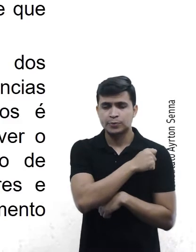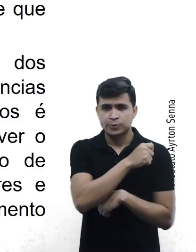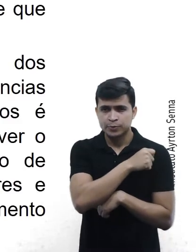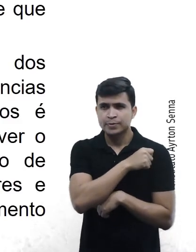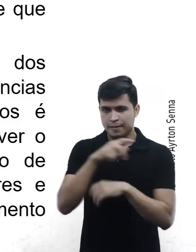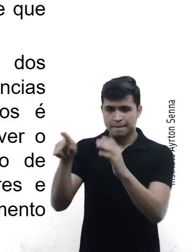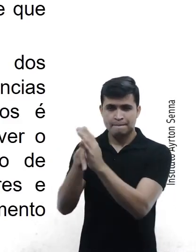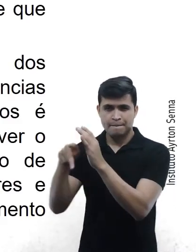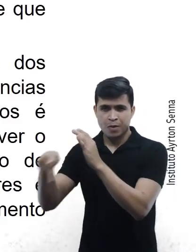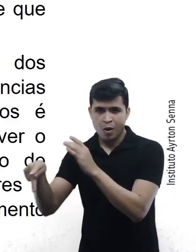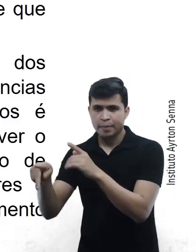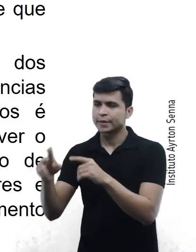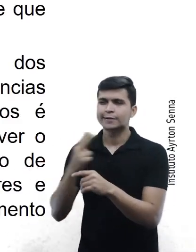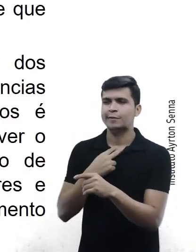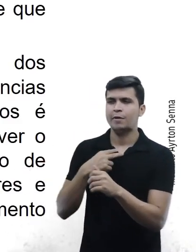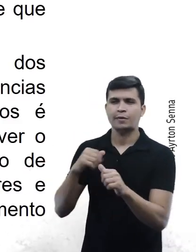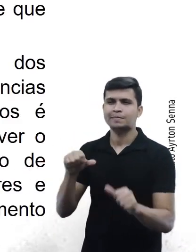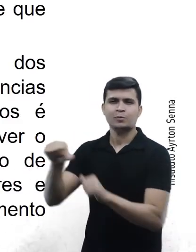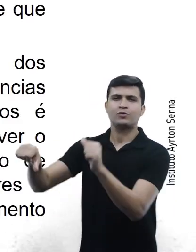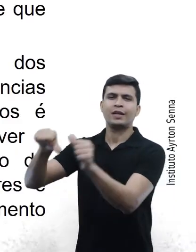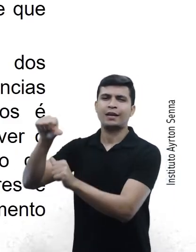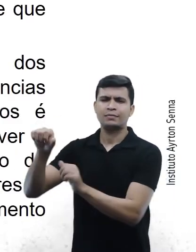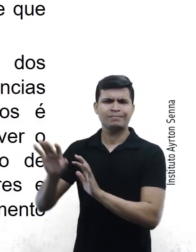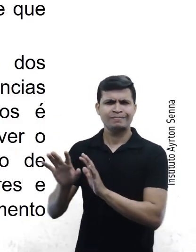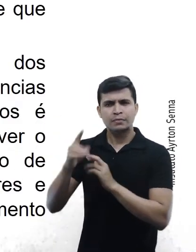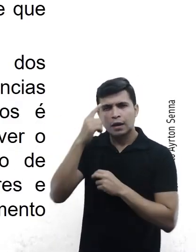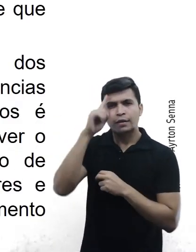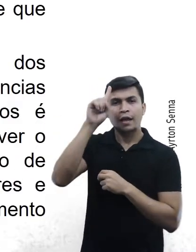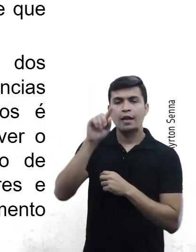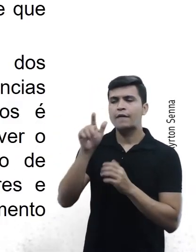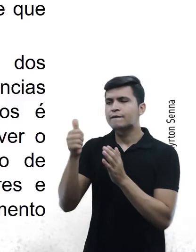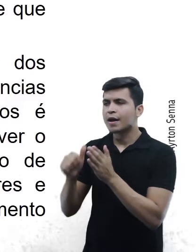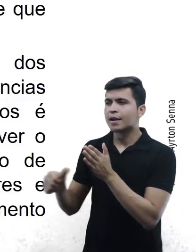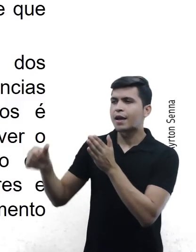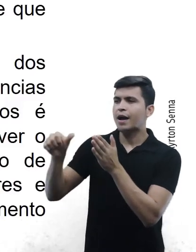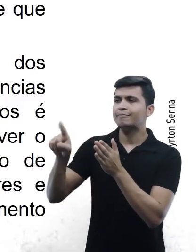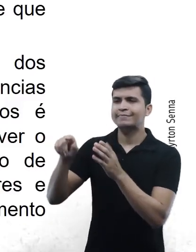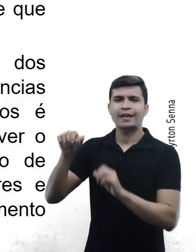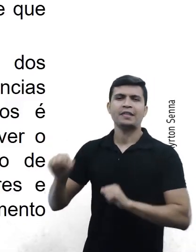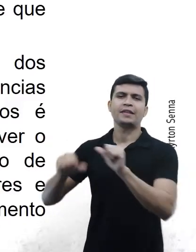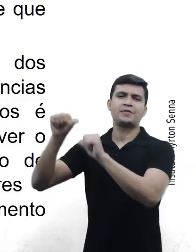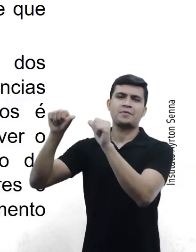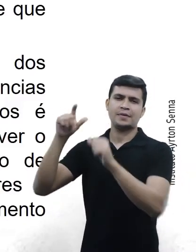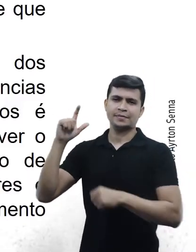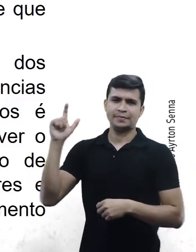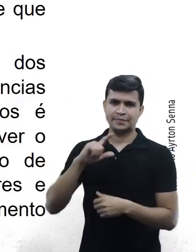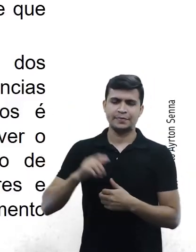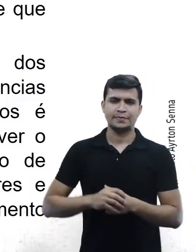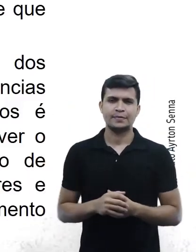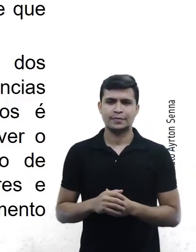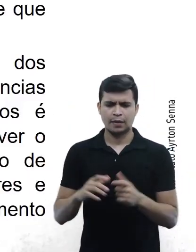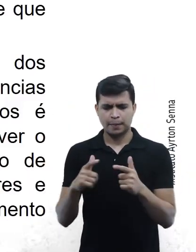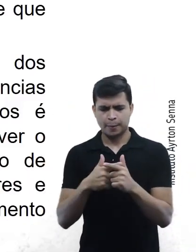como algo estabelecido e que não pode ser mudado, pois a ideia é avaliar para transformar.